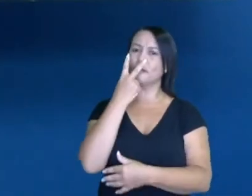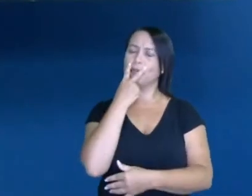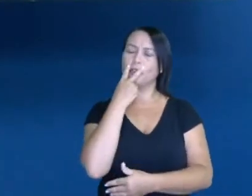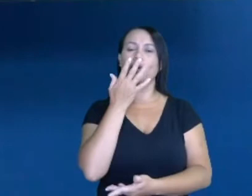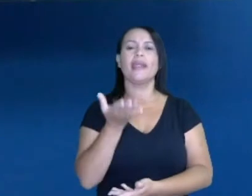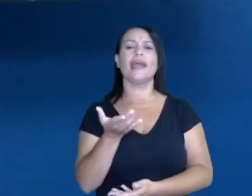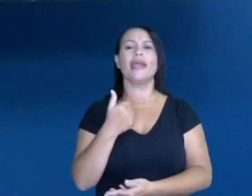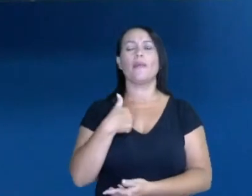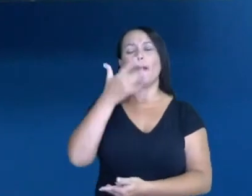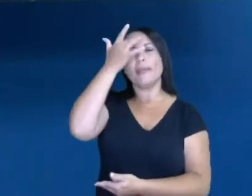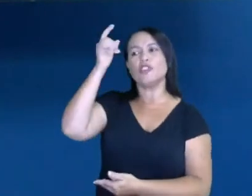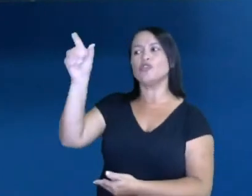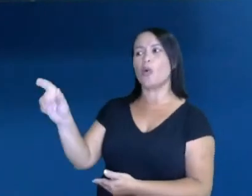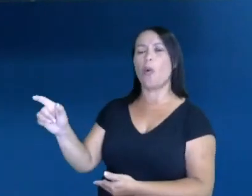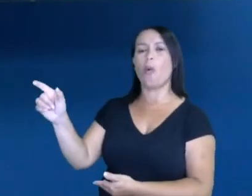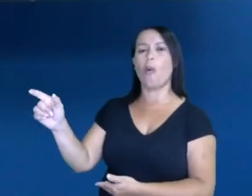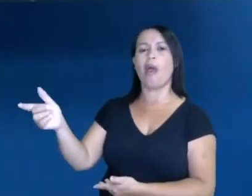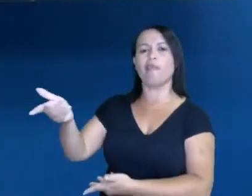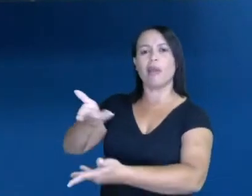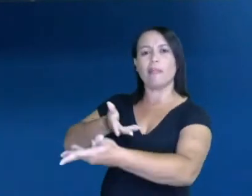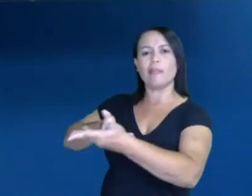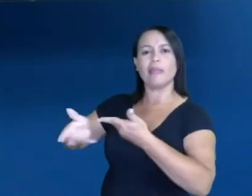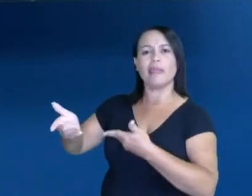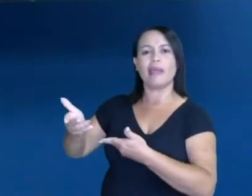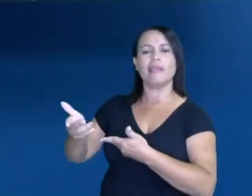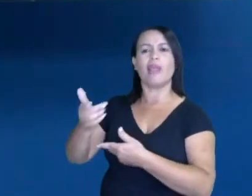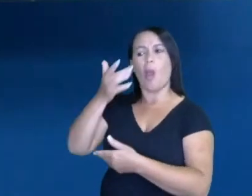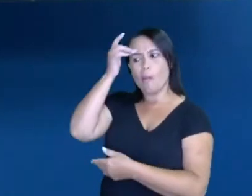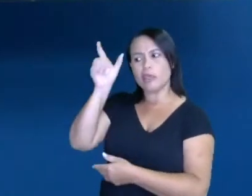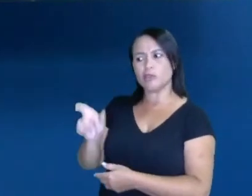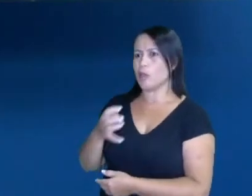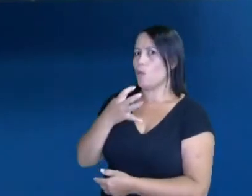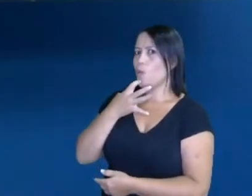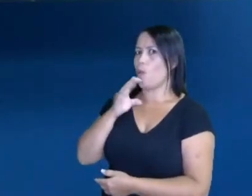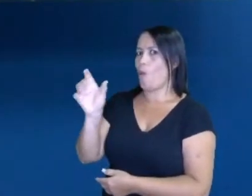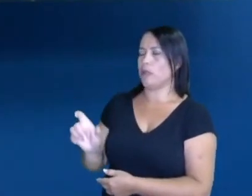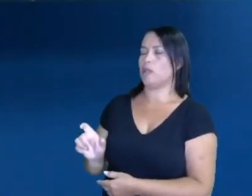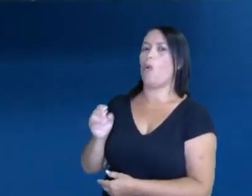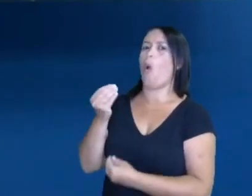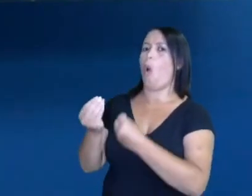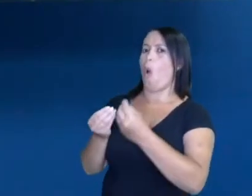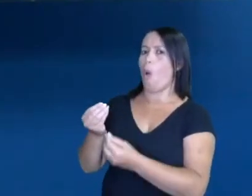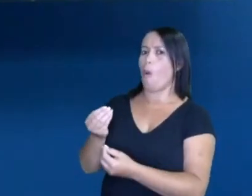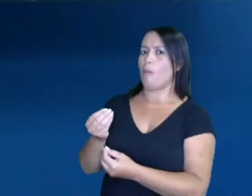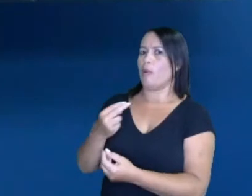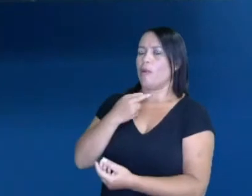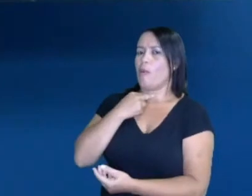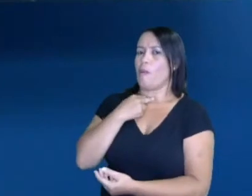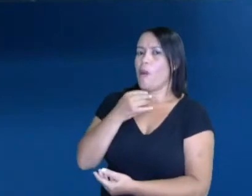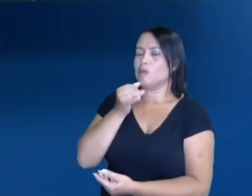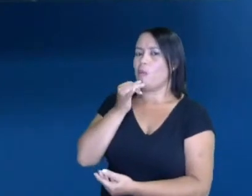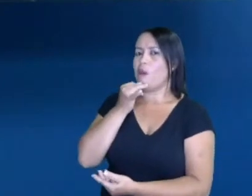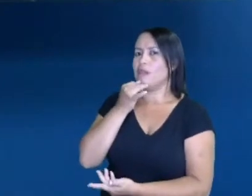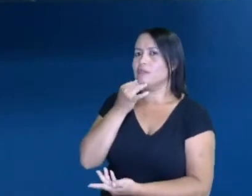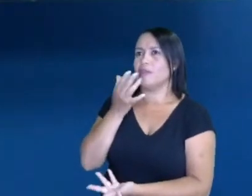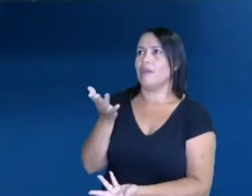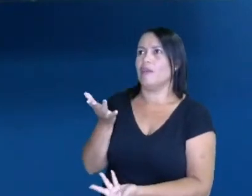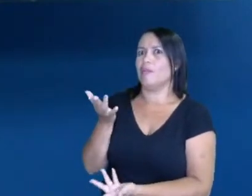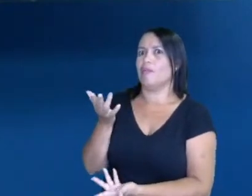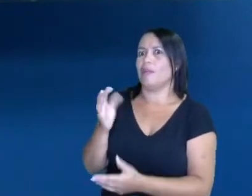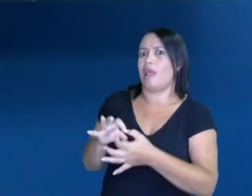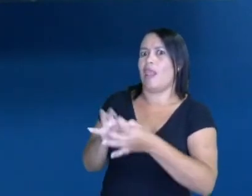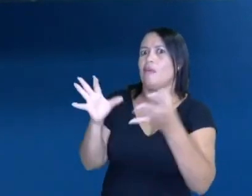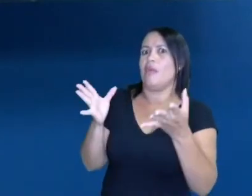vou ser atendido por uma funcionária ou um funcionário. É uma pessoa desconhecida, então com essa pessoa eu não tenho essa licença,